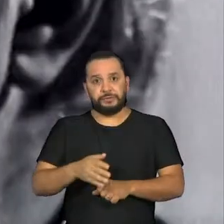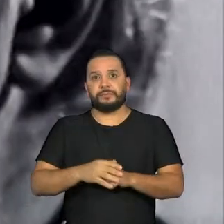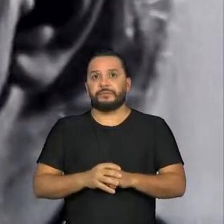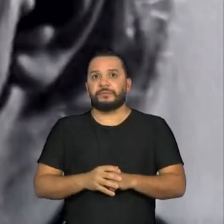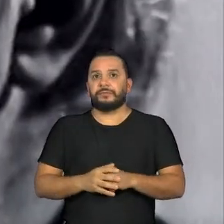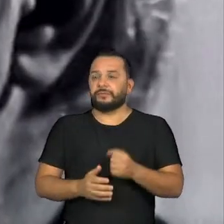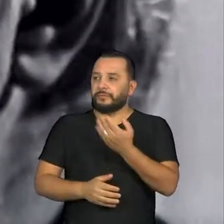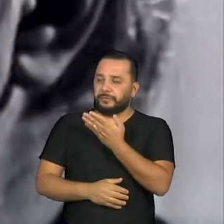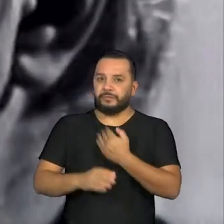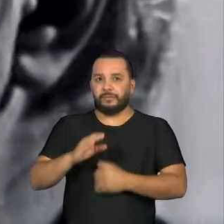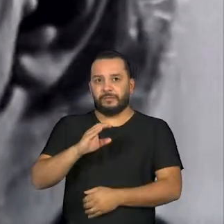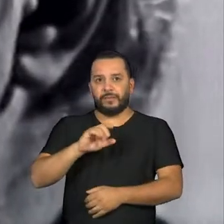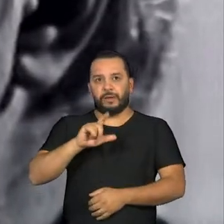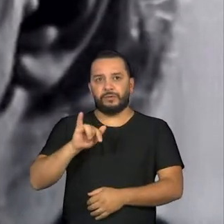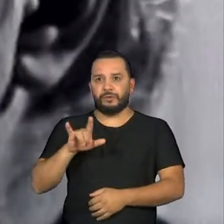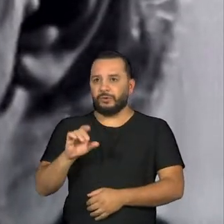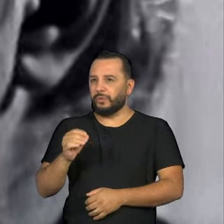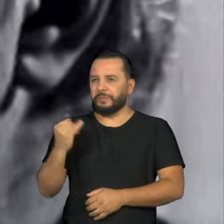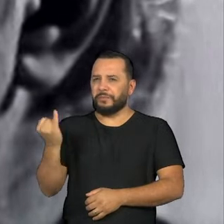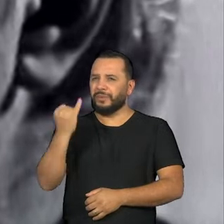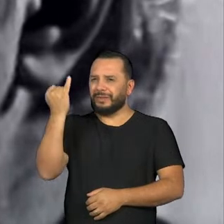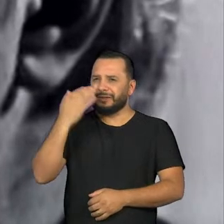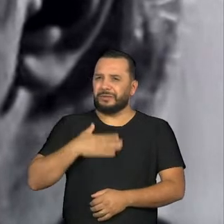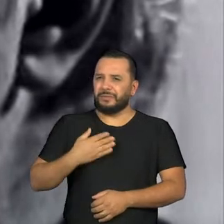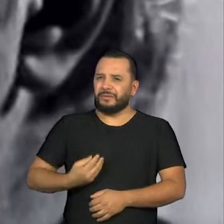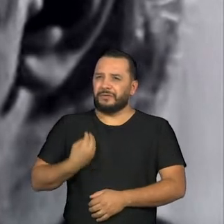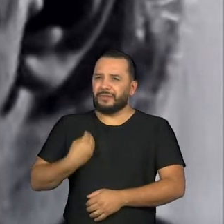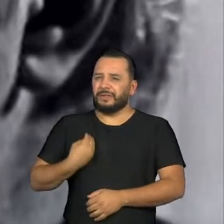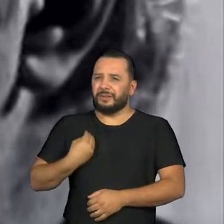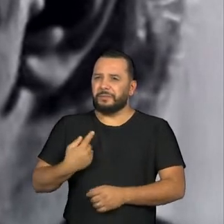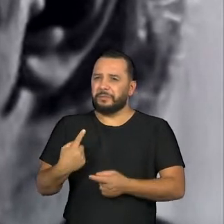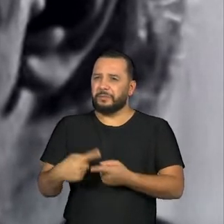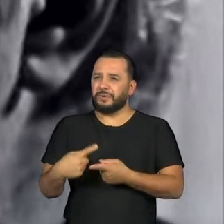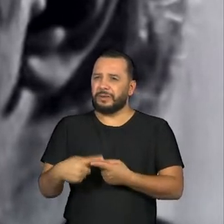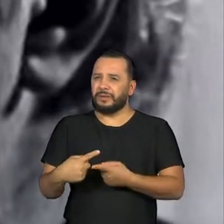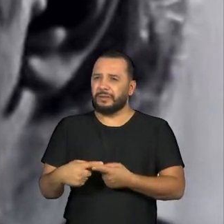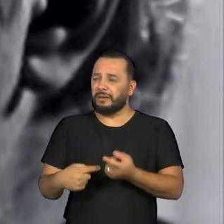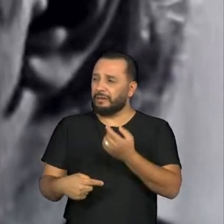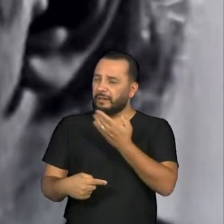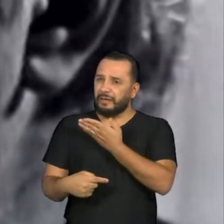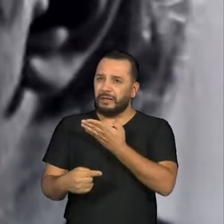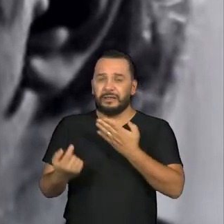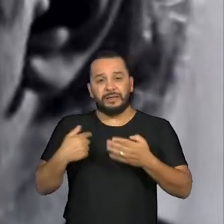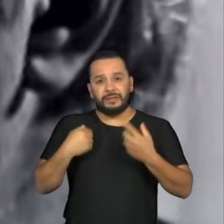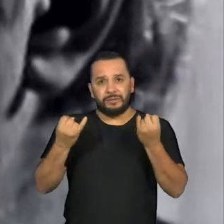O Cláudio foi fundamental na minha vida, porque ele